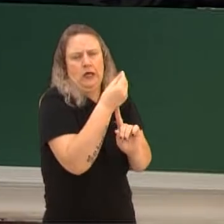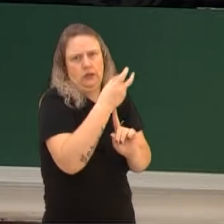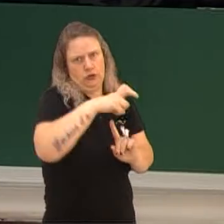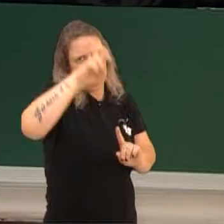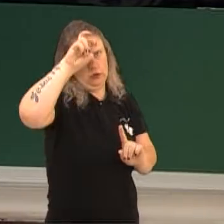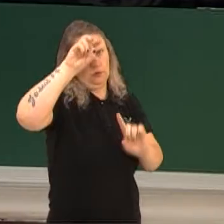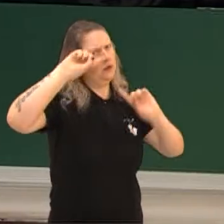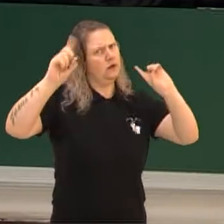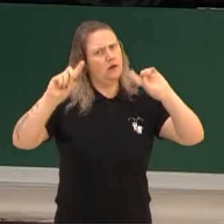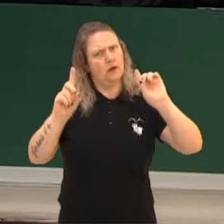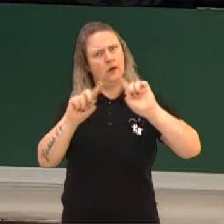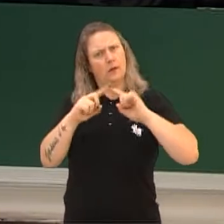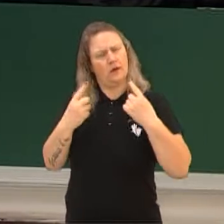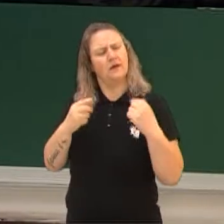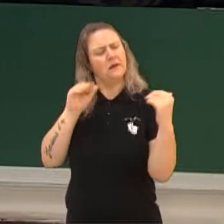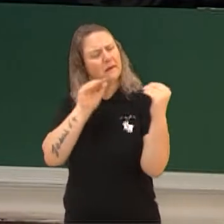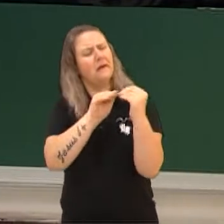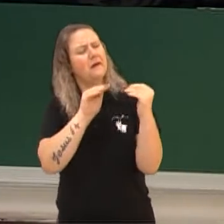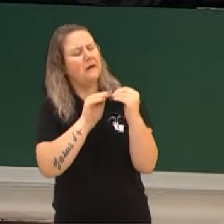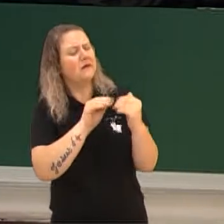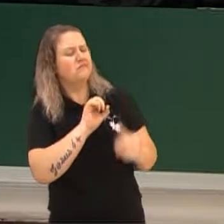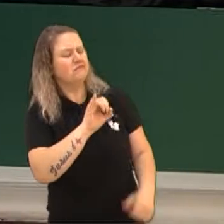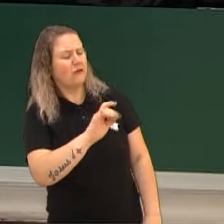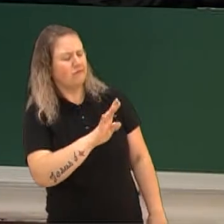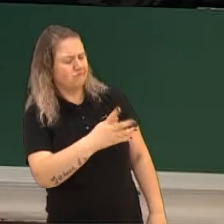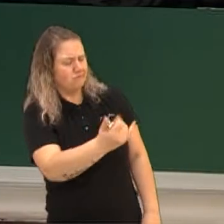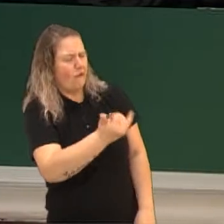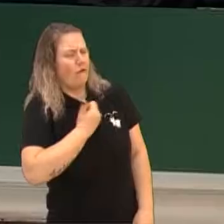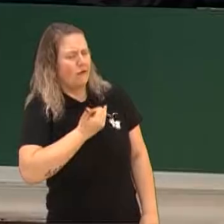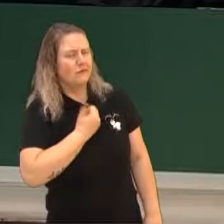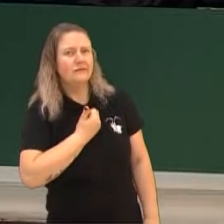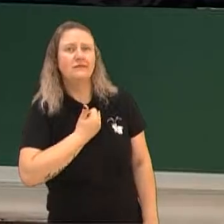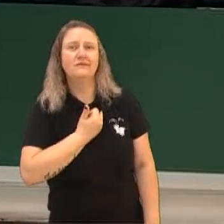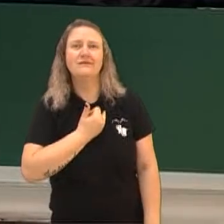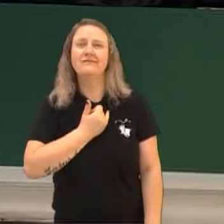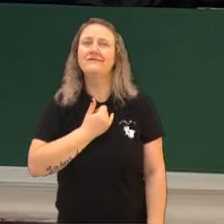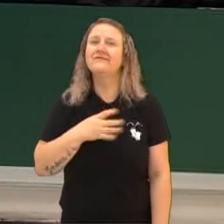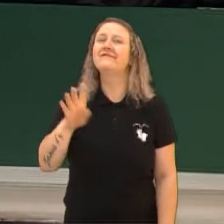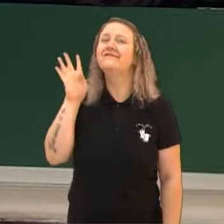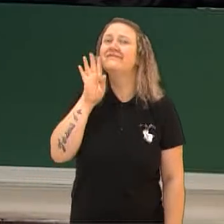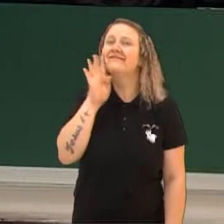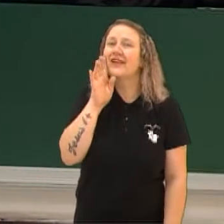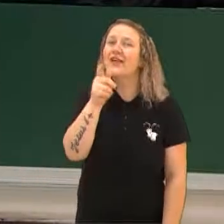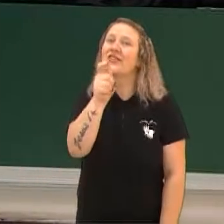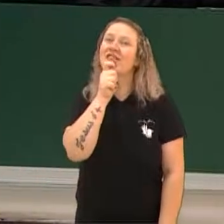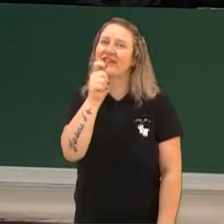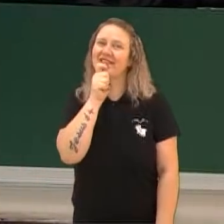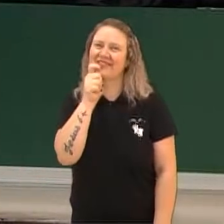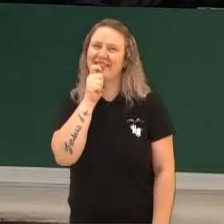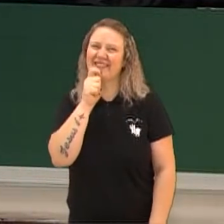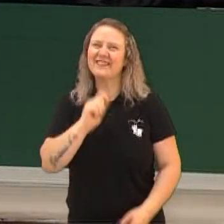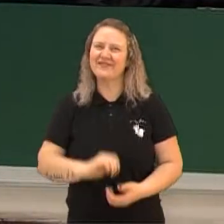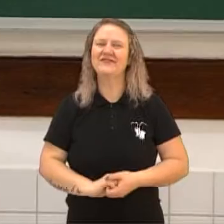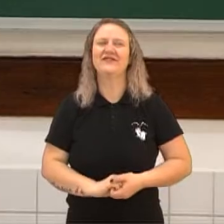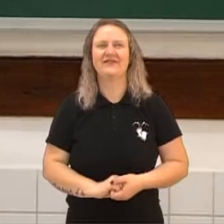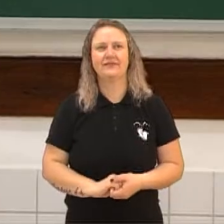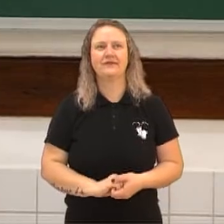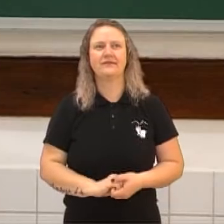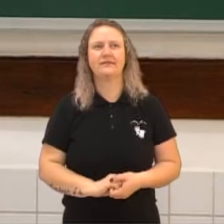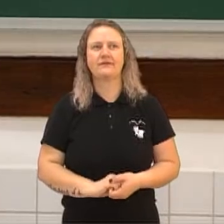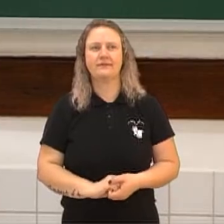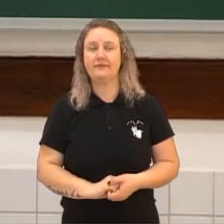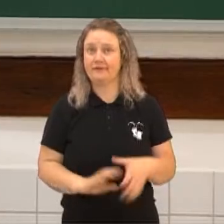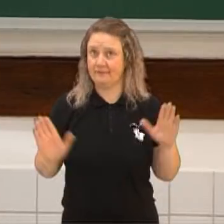Mas ele concorda, se as pessoas falam, né? E aí ele deu essa entrevista e eu achei bem legal trazer um trechinho para vocês.